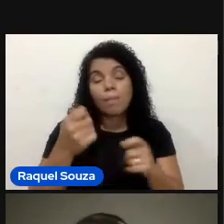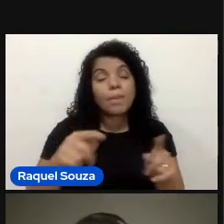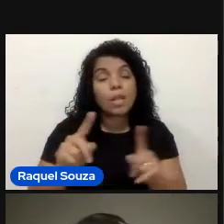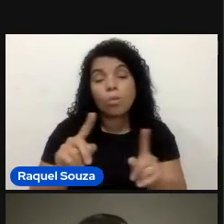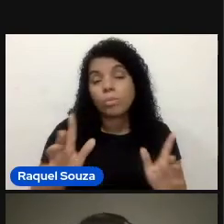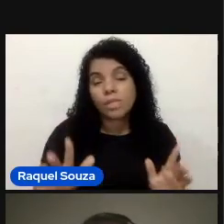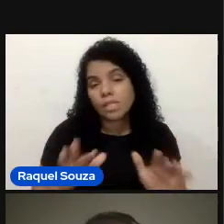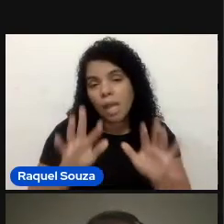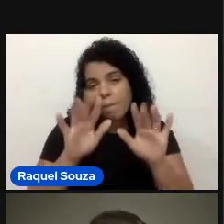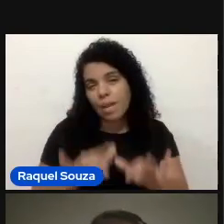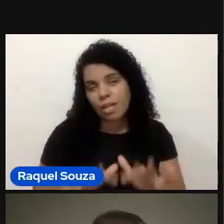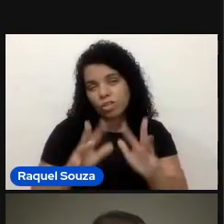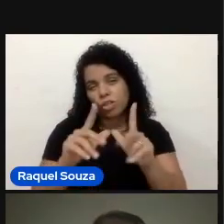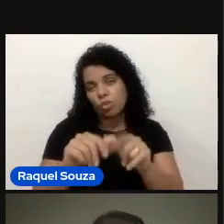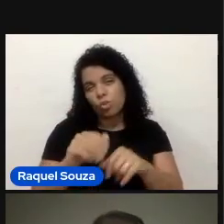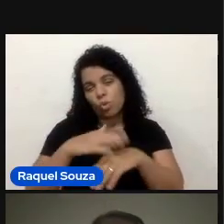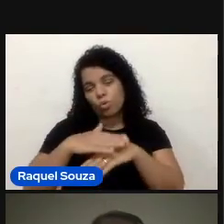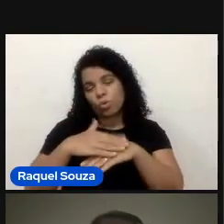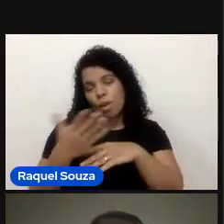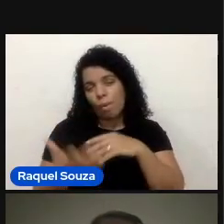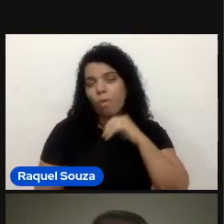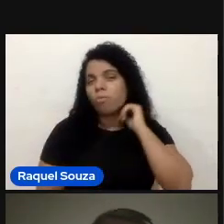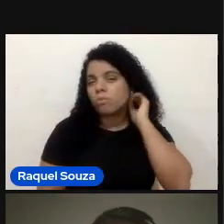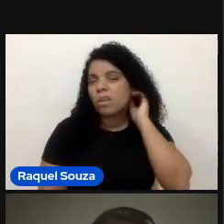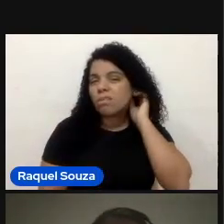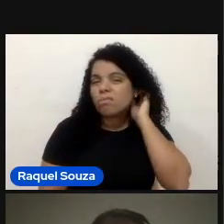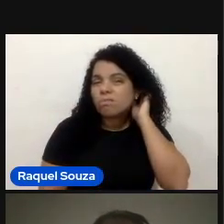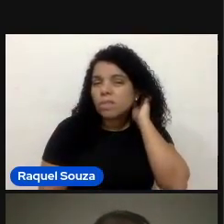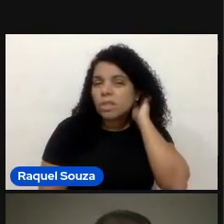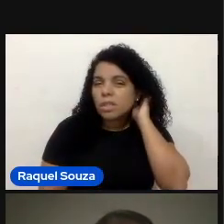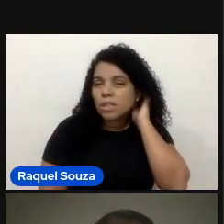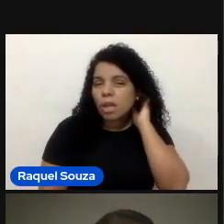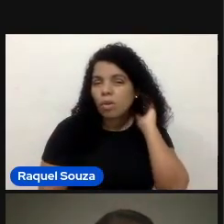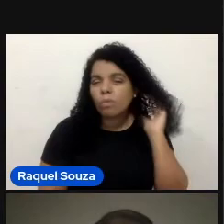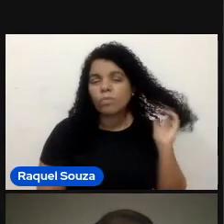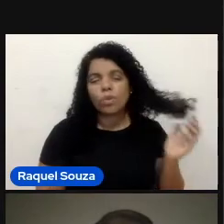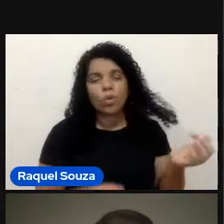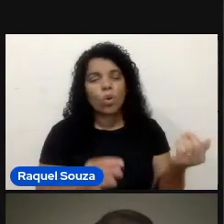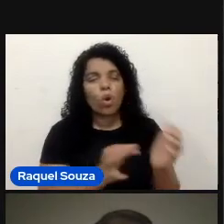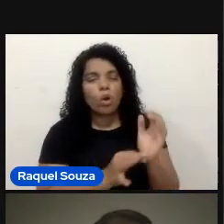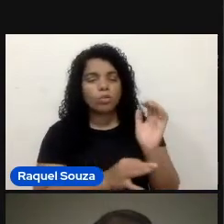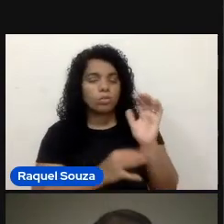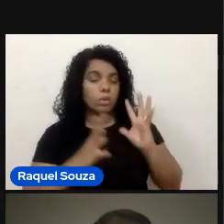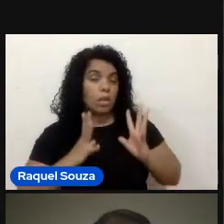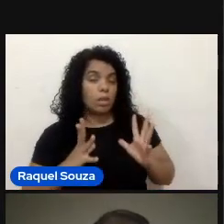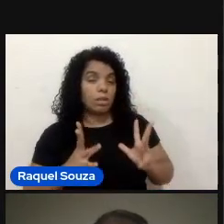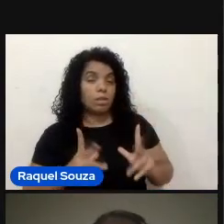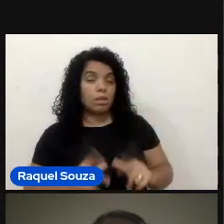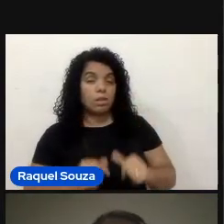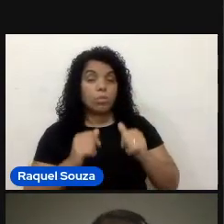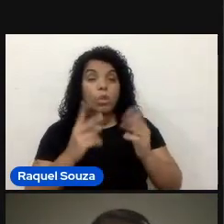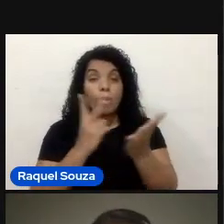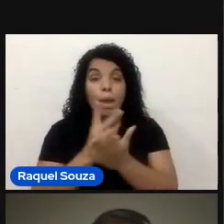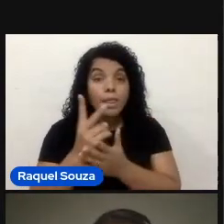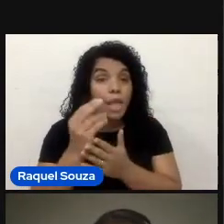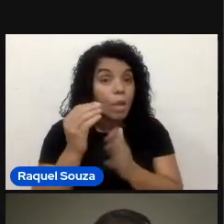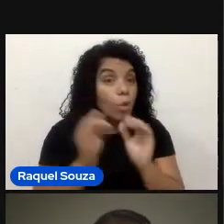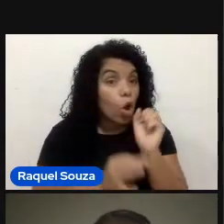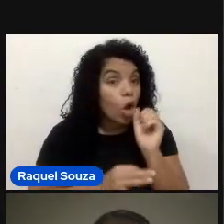preencher tudo na mão. Então, o código tá limpo. Estamos mantendo o código limpo e pensando